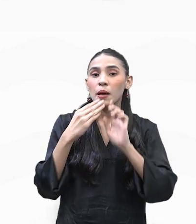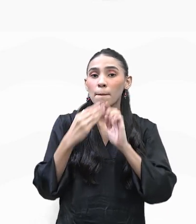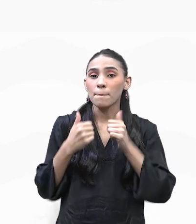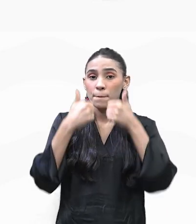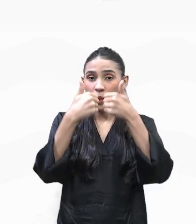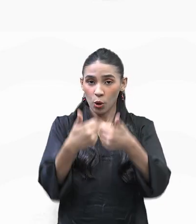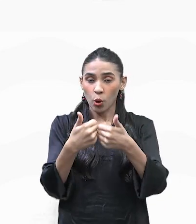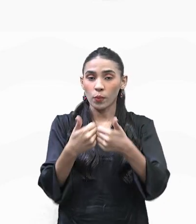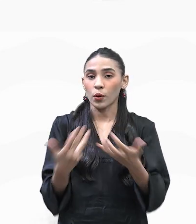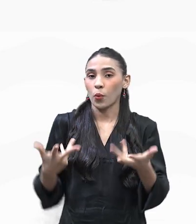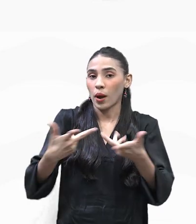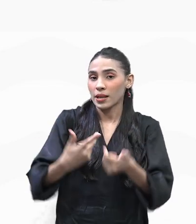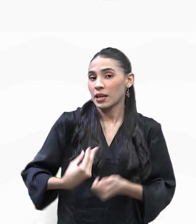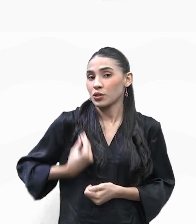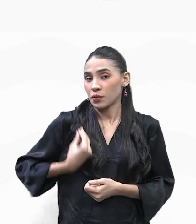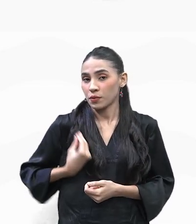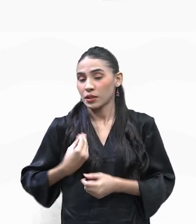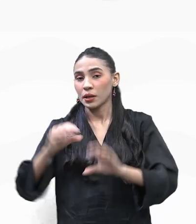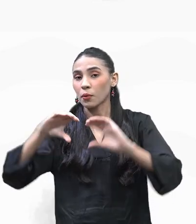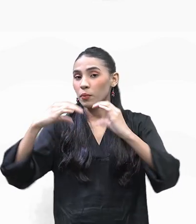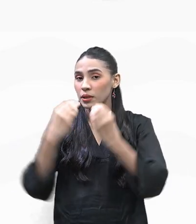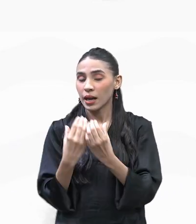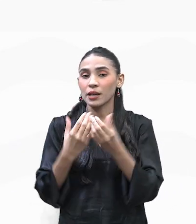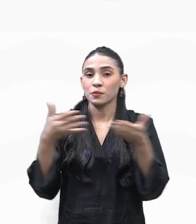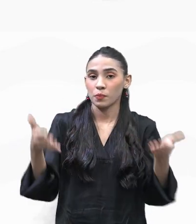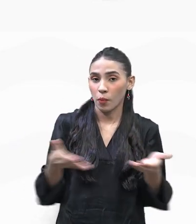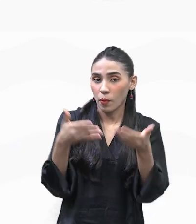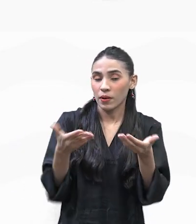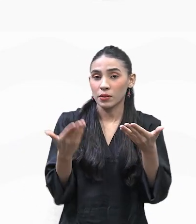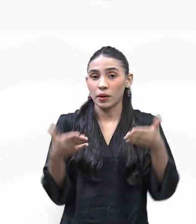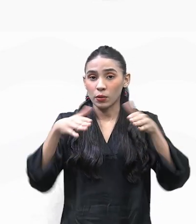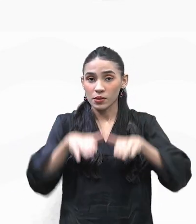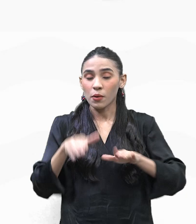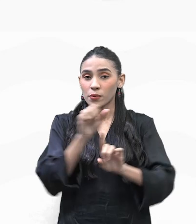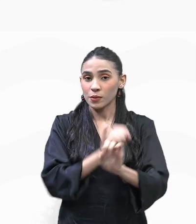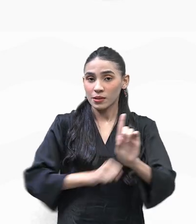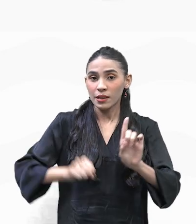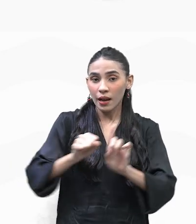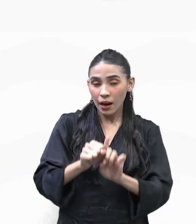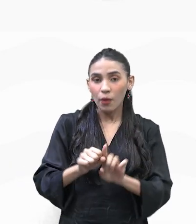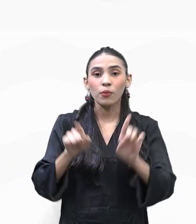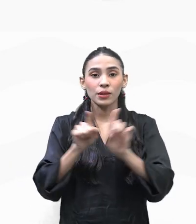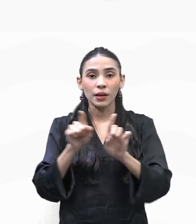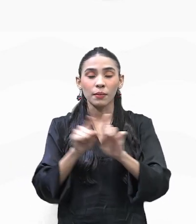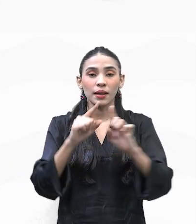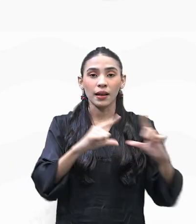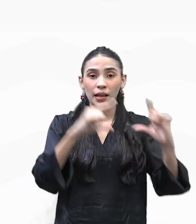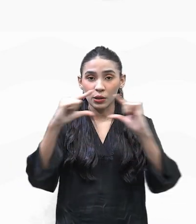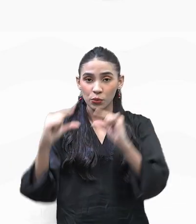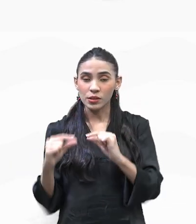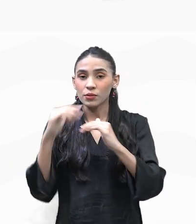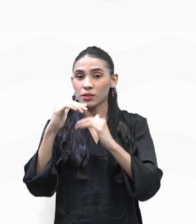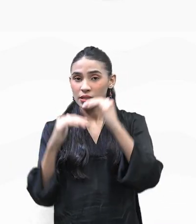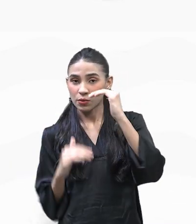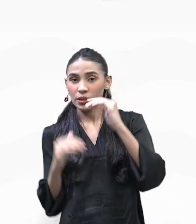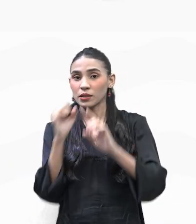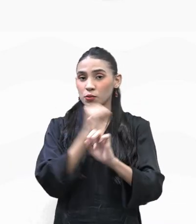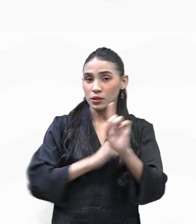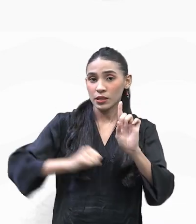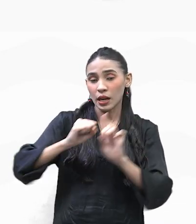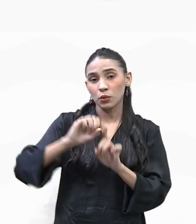a qualidade de vida de uma comunidade, promovendo a inclusão social, reduzindo a desigualdade ou